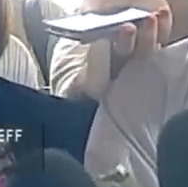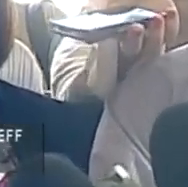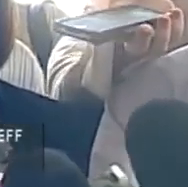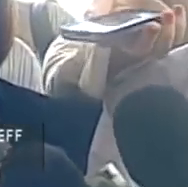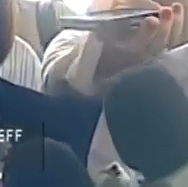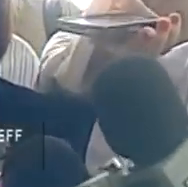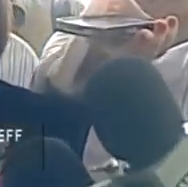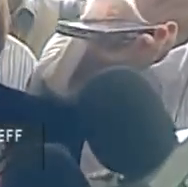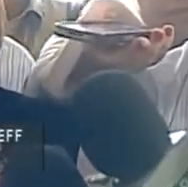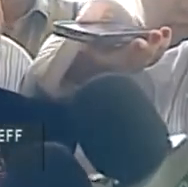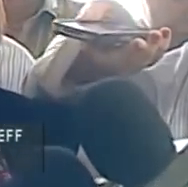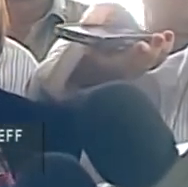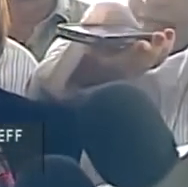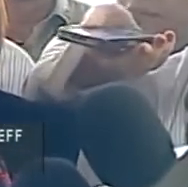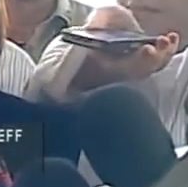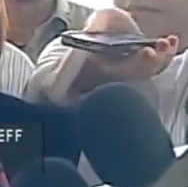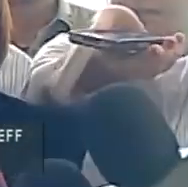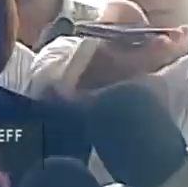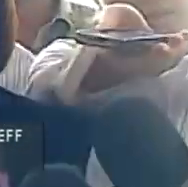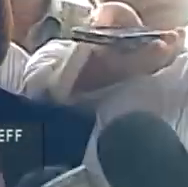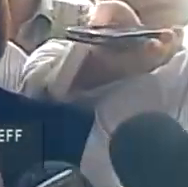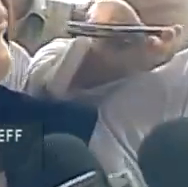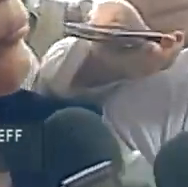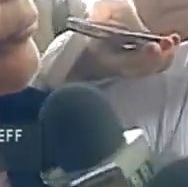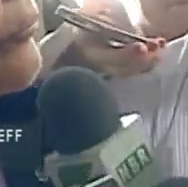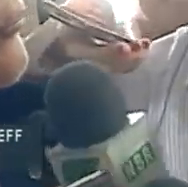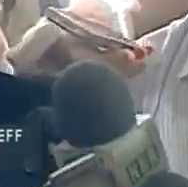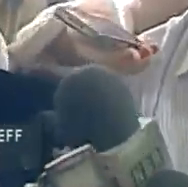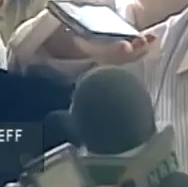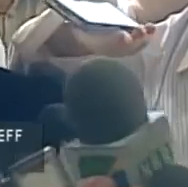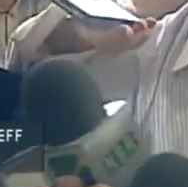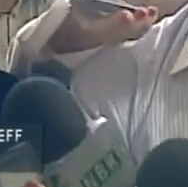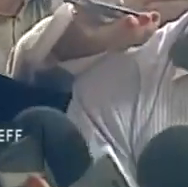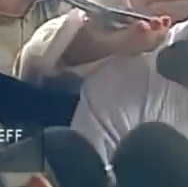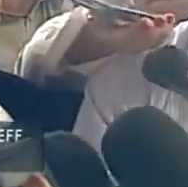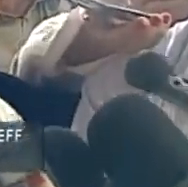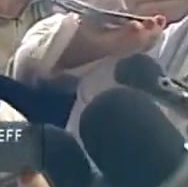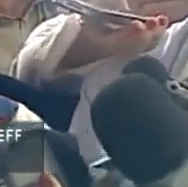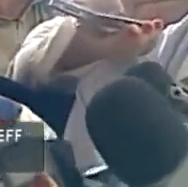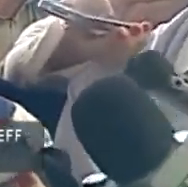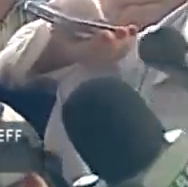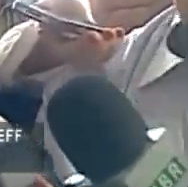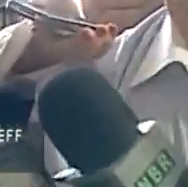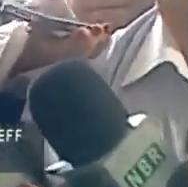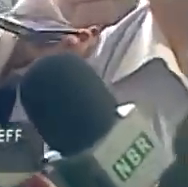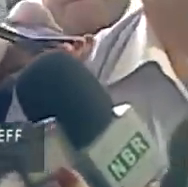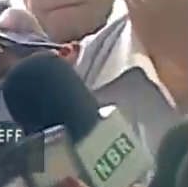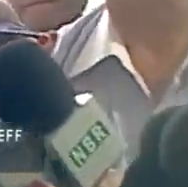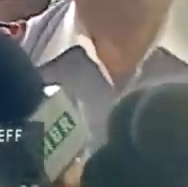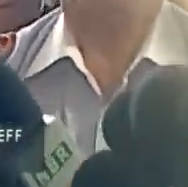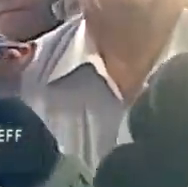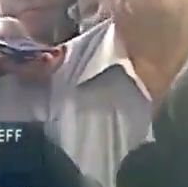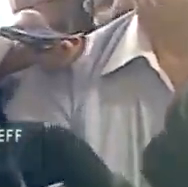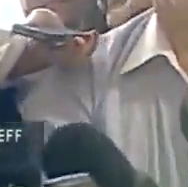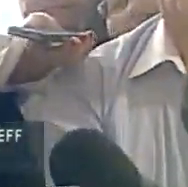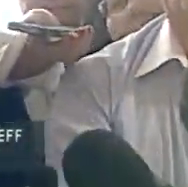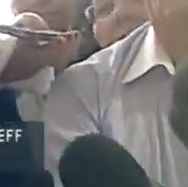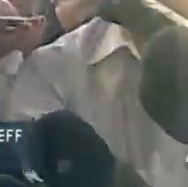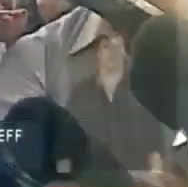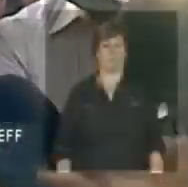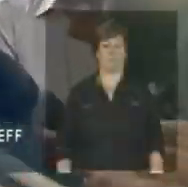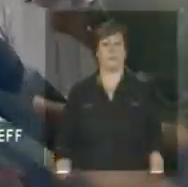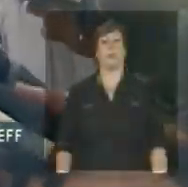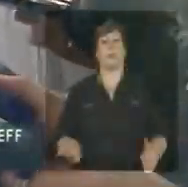Pode então acabar com um contrato com uma empresa para então contratar outra empresa mais mobilizada, que esteja mais interessada em acelerar essa obra? Você quer falar? Primeiro eu